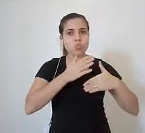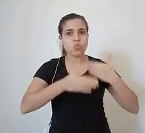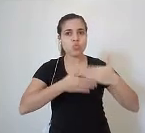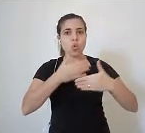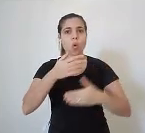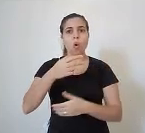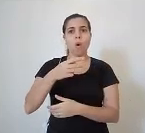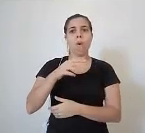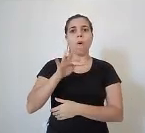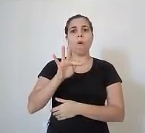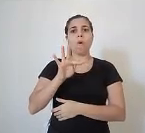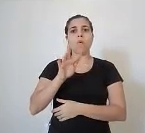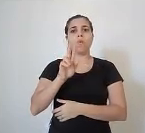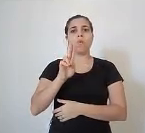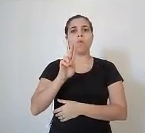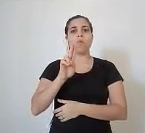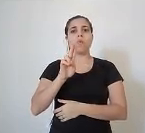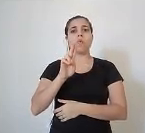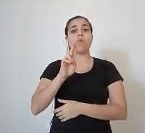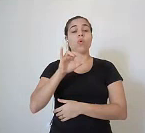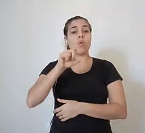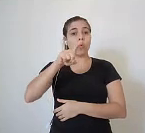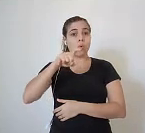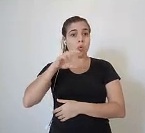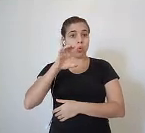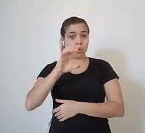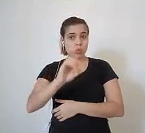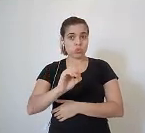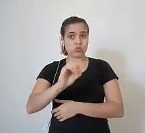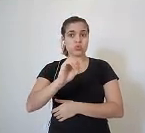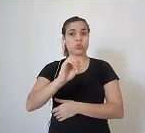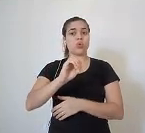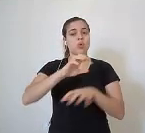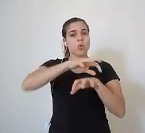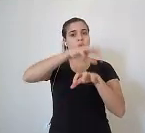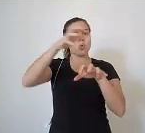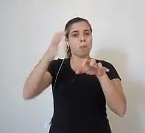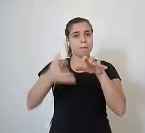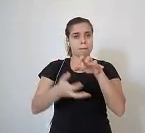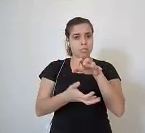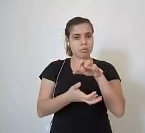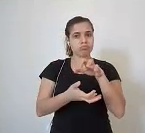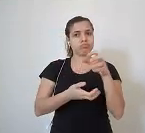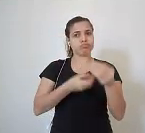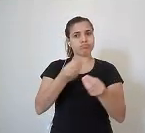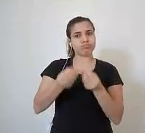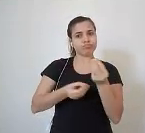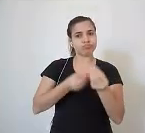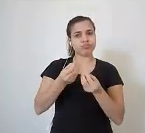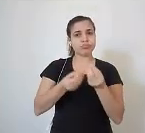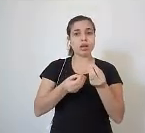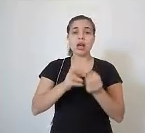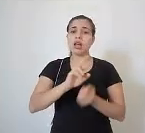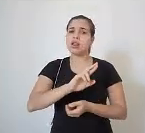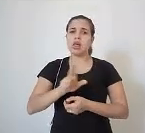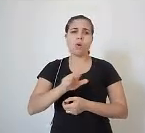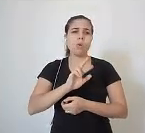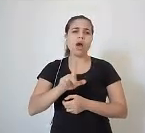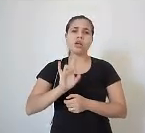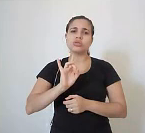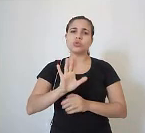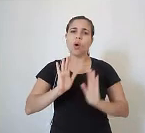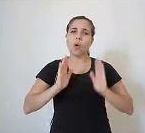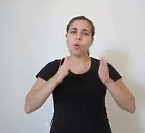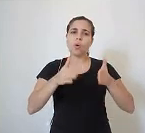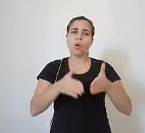Então a gente chega aqui no conceito de fluxo dessa matéria produzida pelos